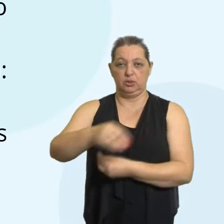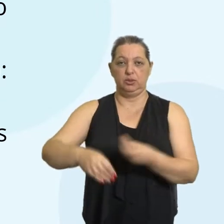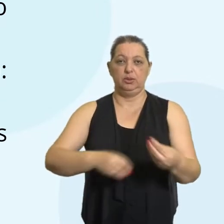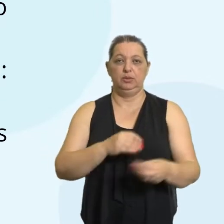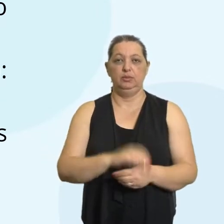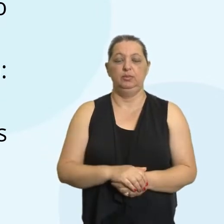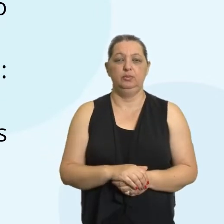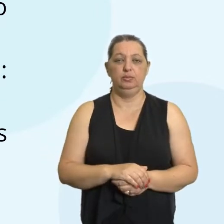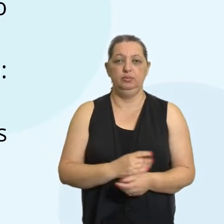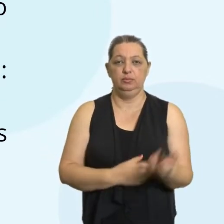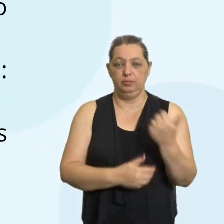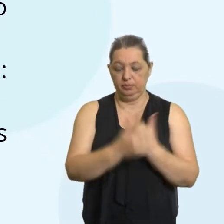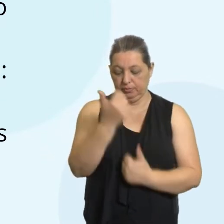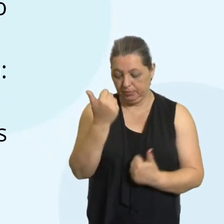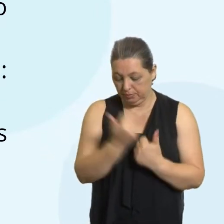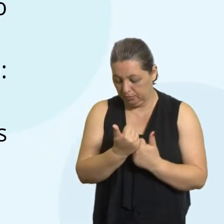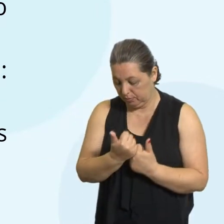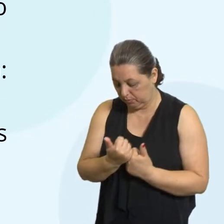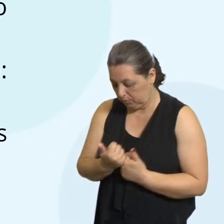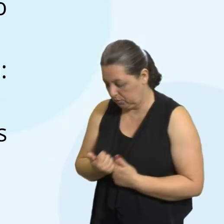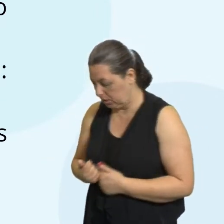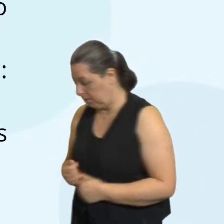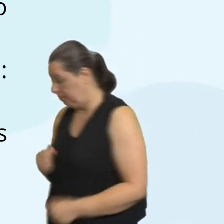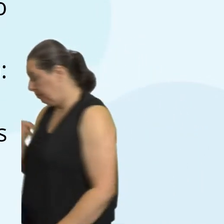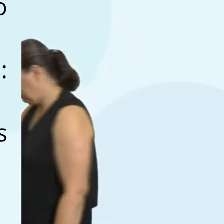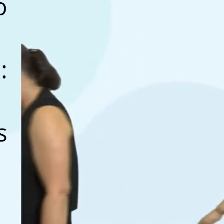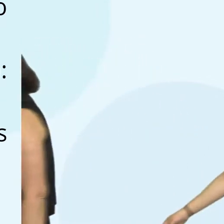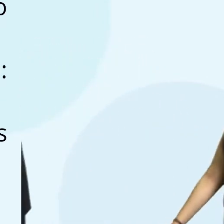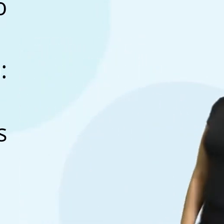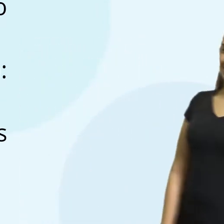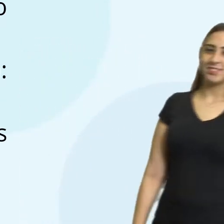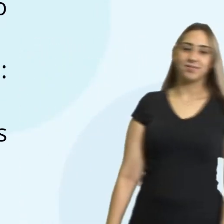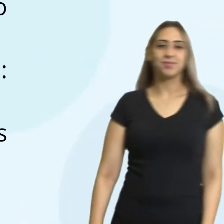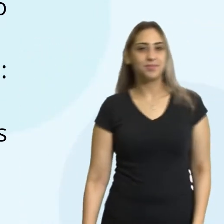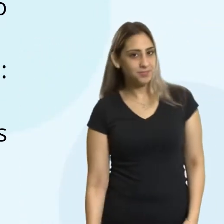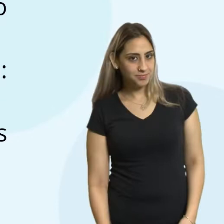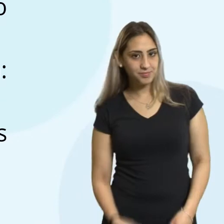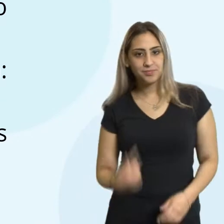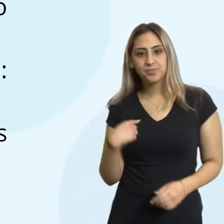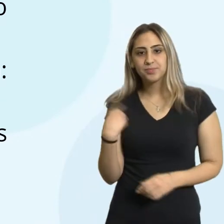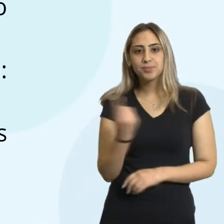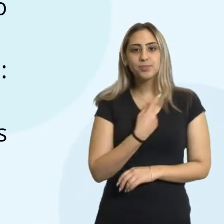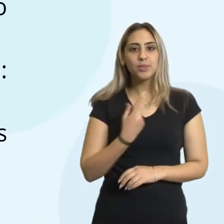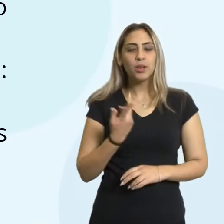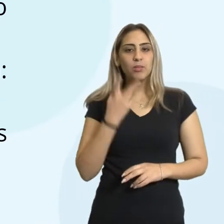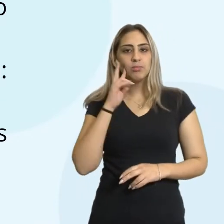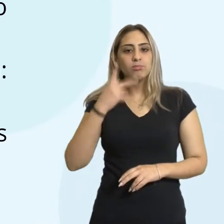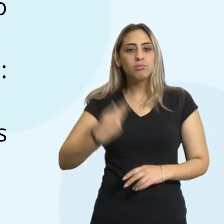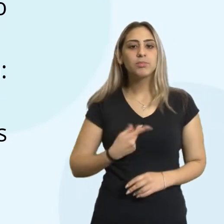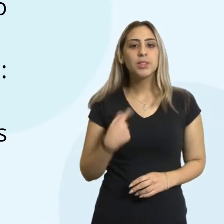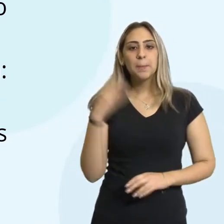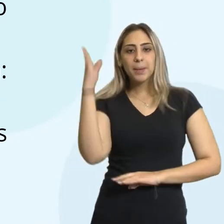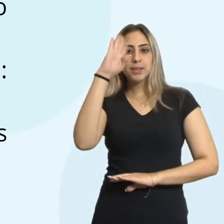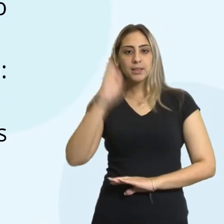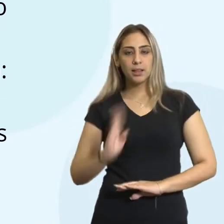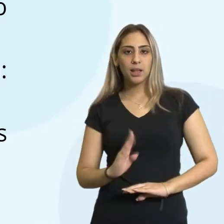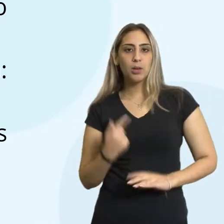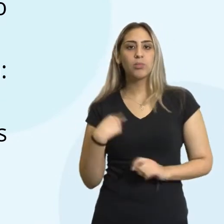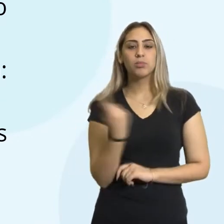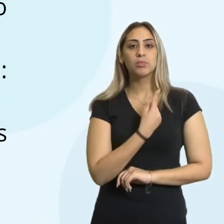tem significado pouco isso né trazendo pouco isso para nós o nosso orgulho de ser Brasileiro né